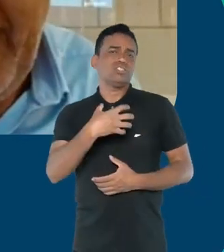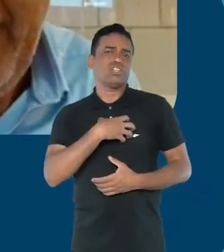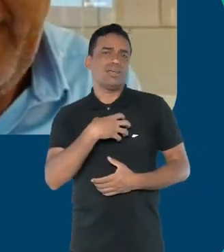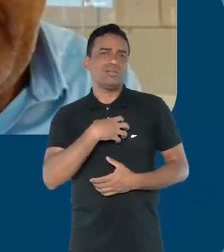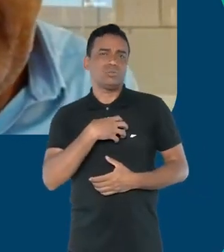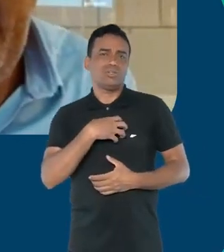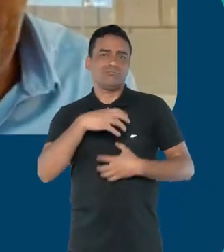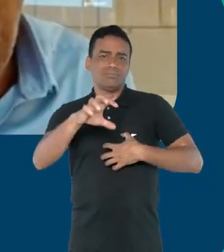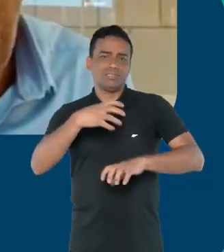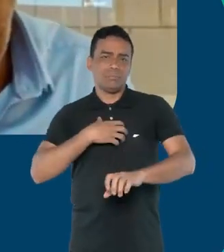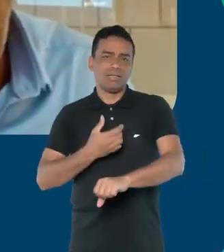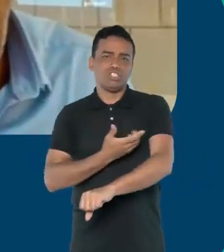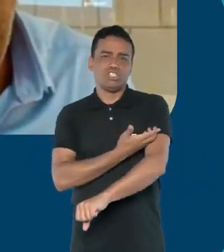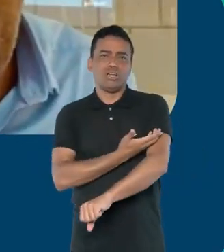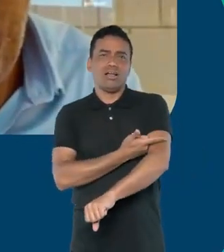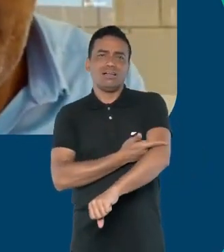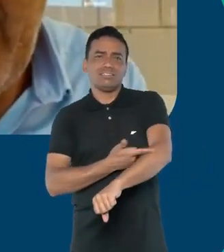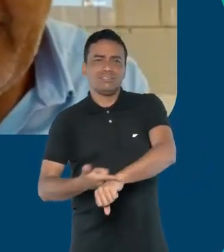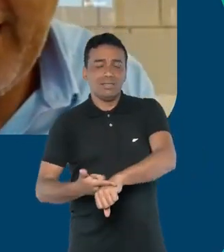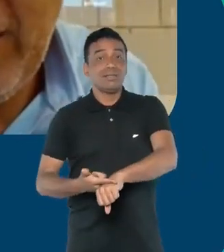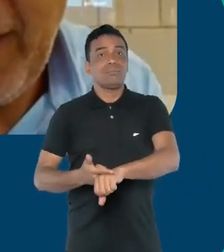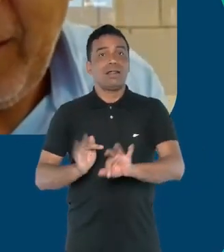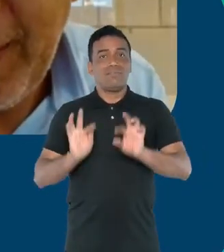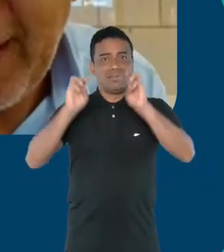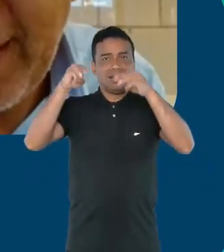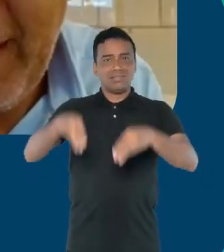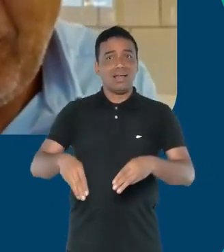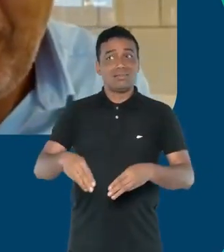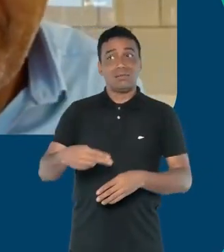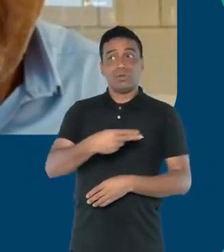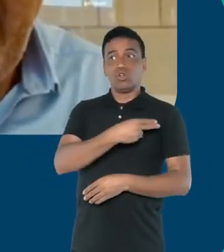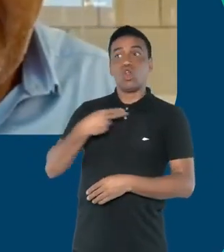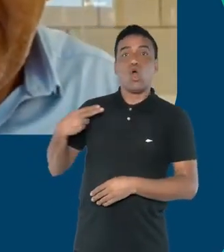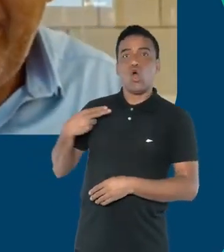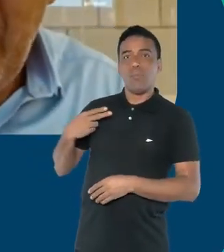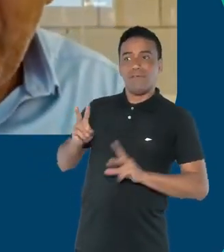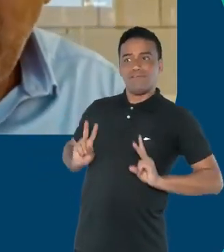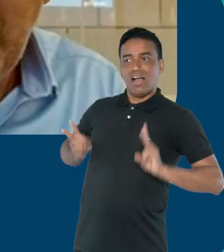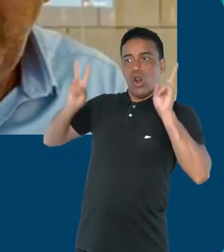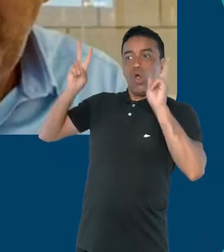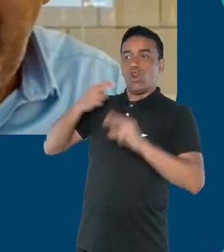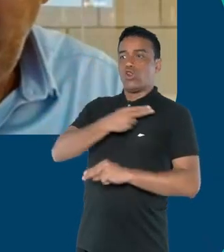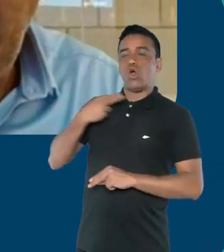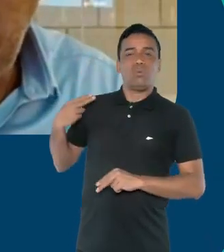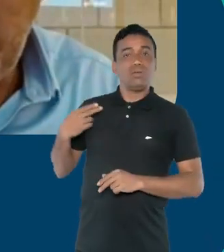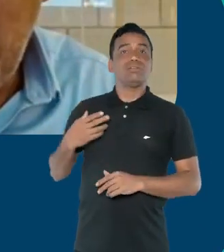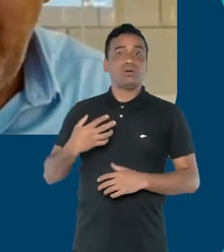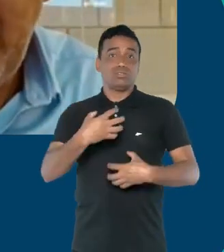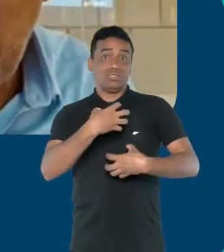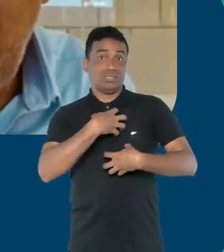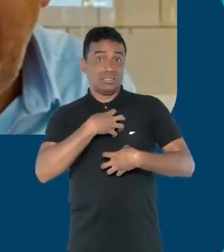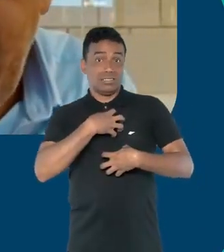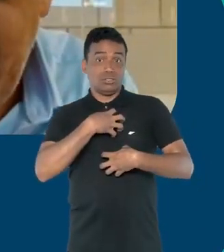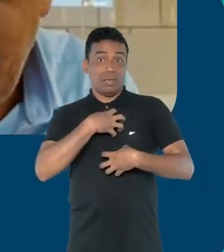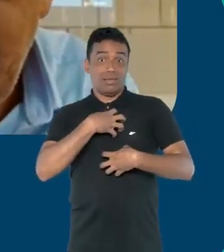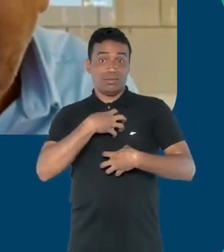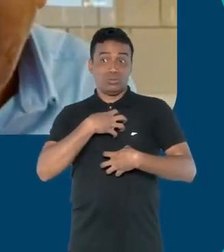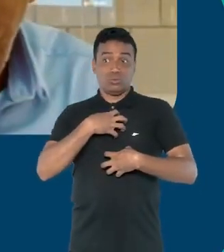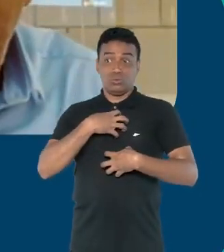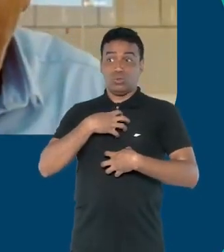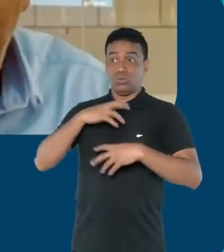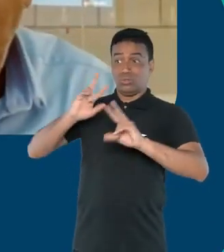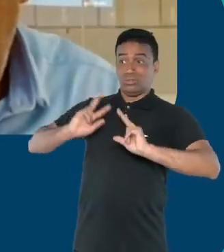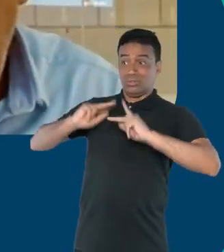simpatia, né, e aí entra, para a gente finalizar, a questão da reputação, a forma como o sentimento entre os homens se